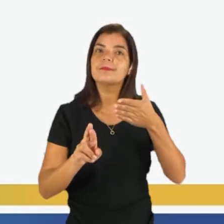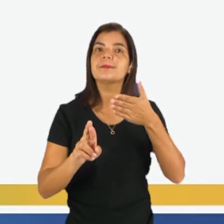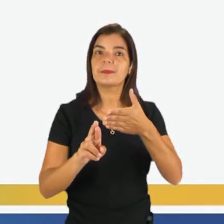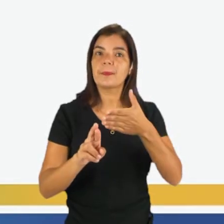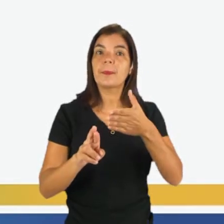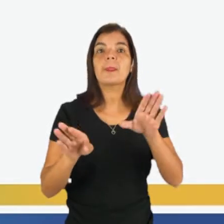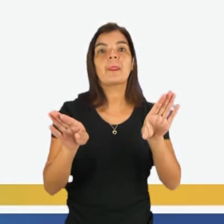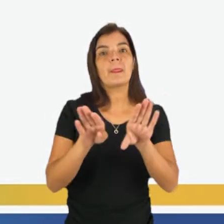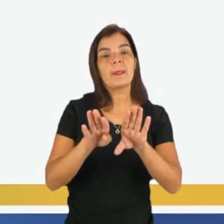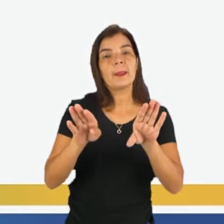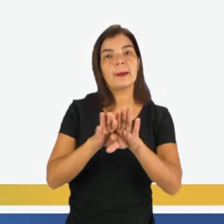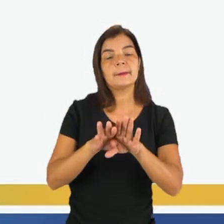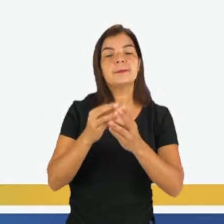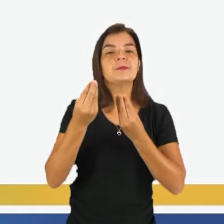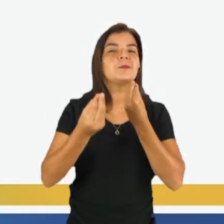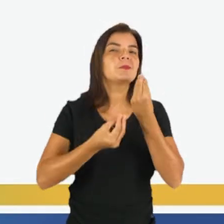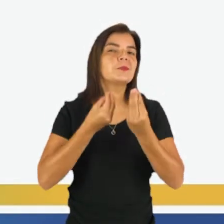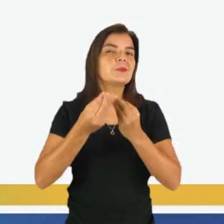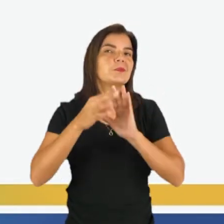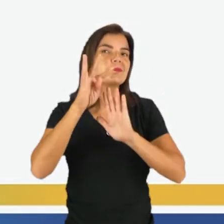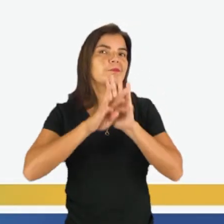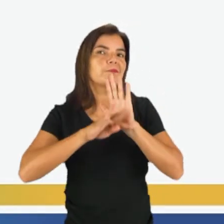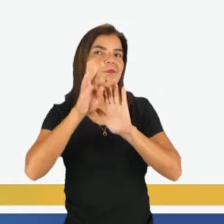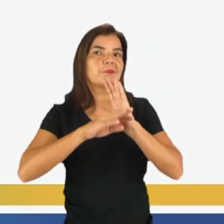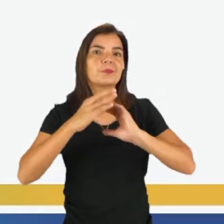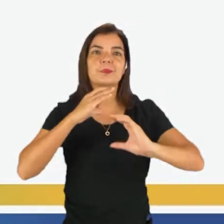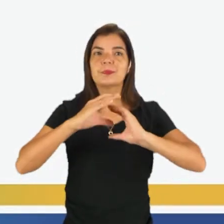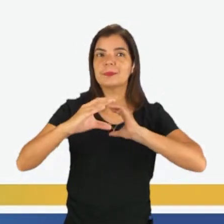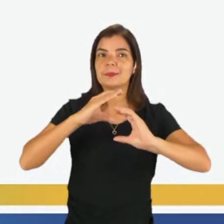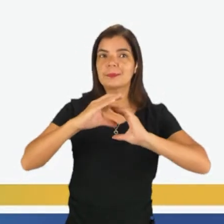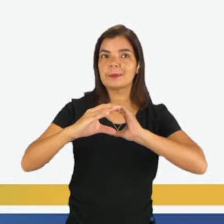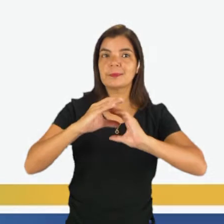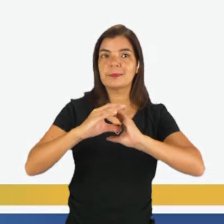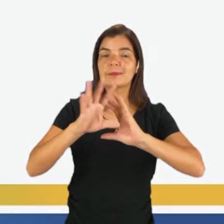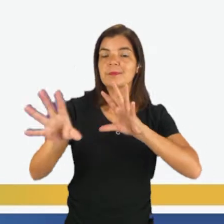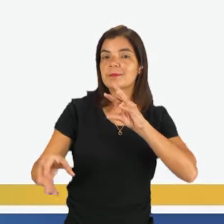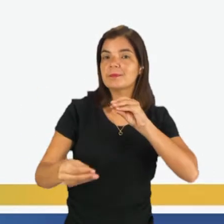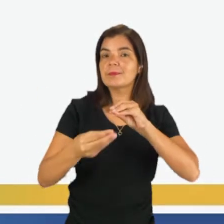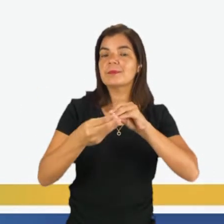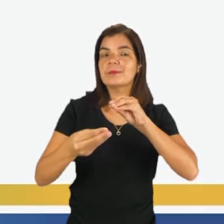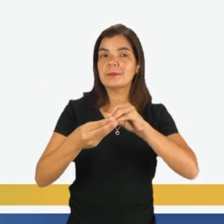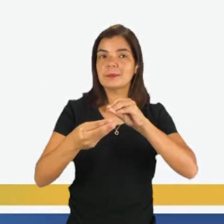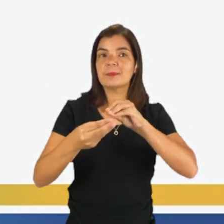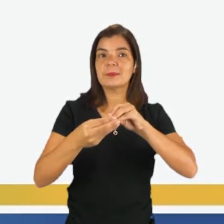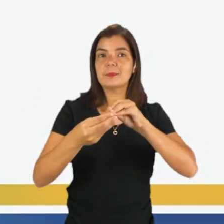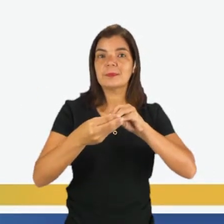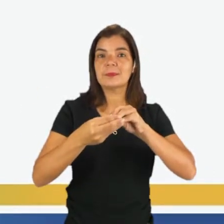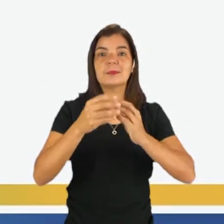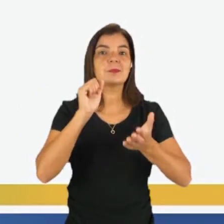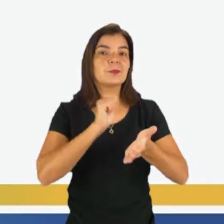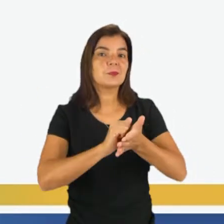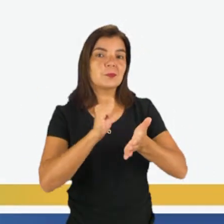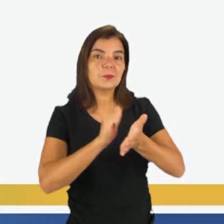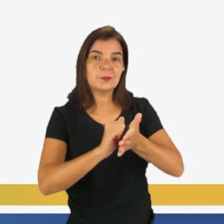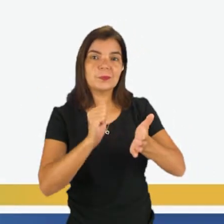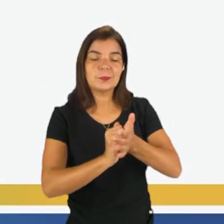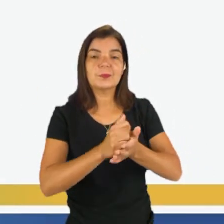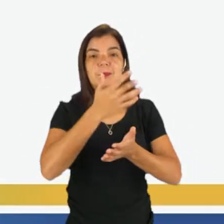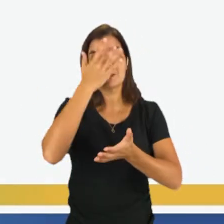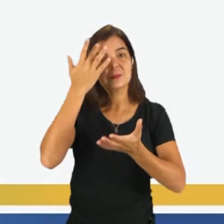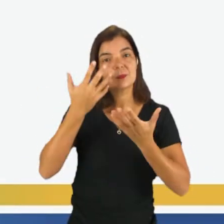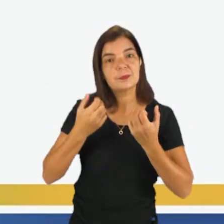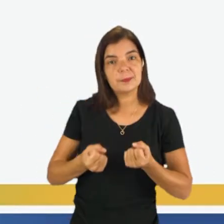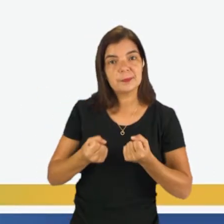de referente, trata-se da situação comunicativa em que estão inseridos o